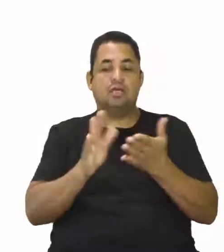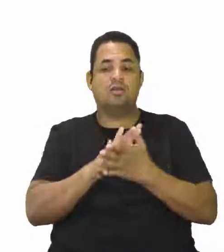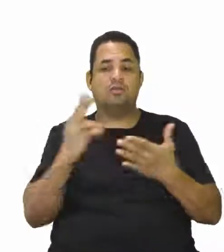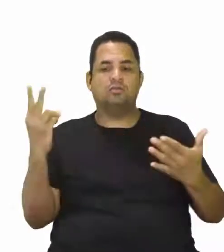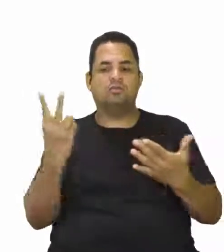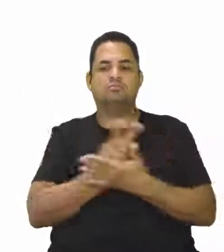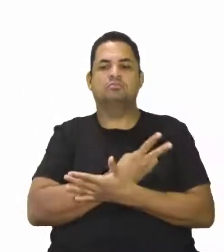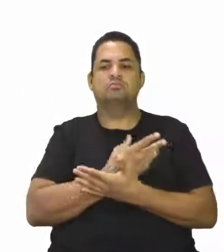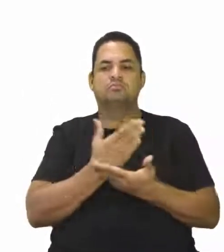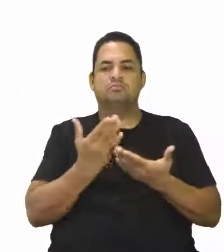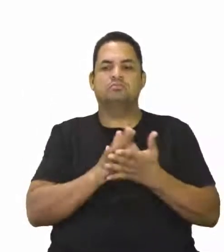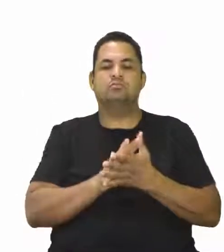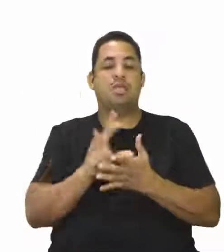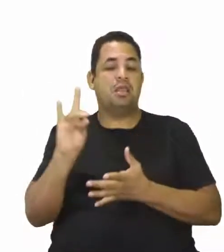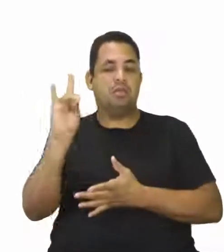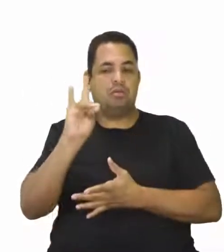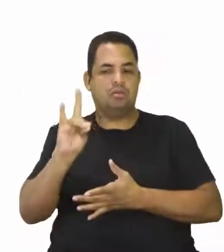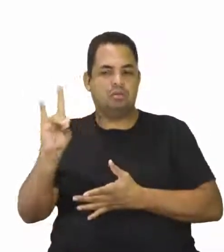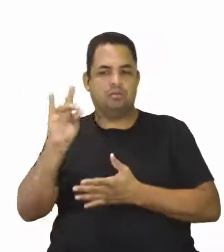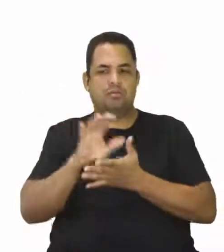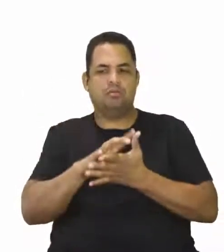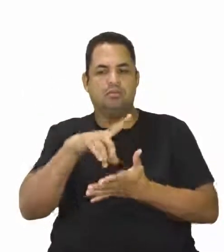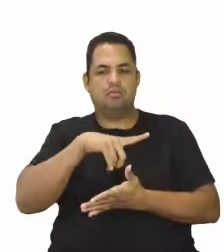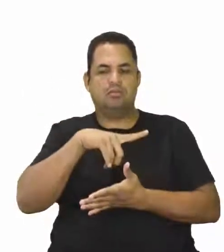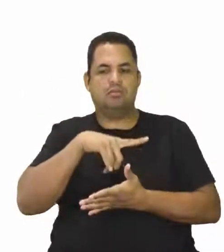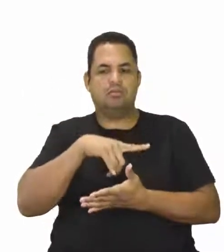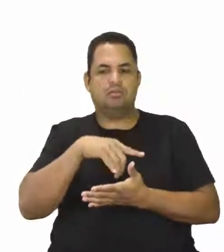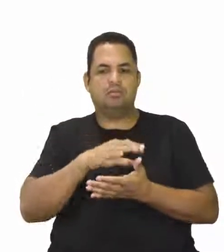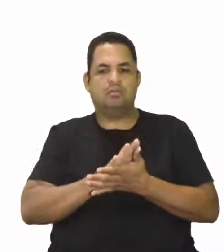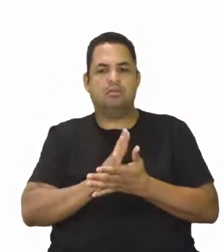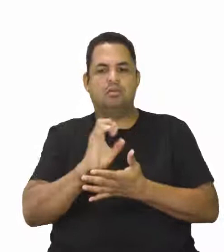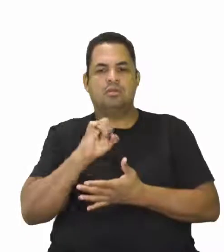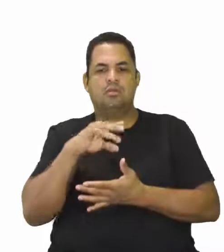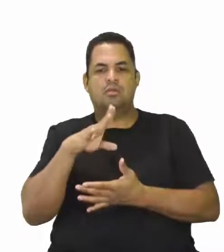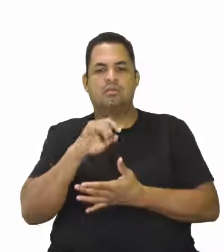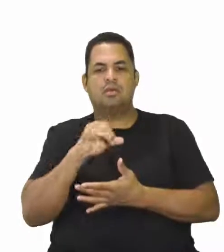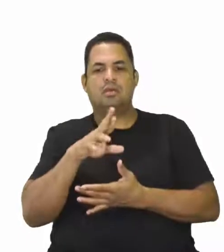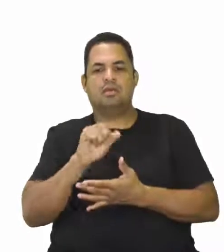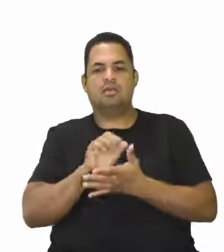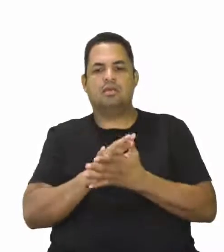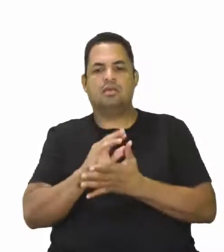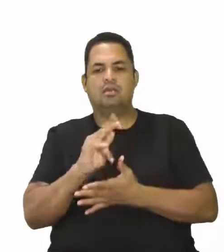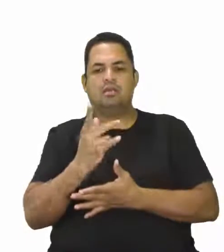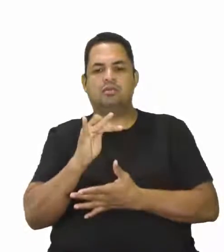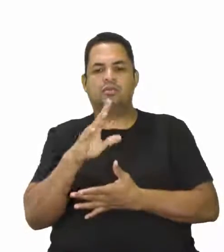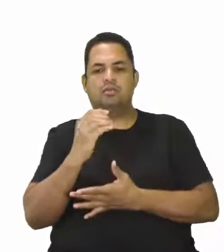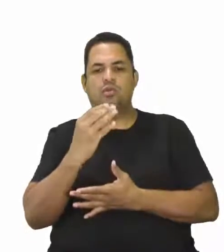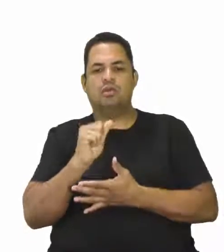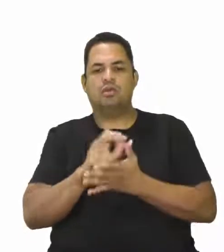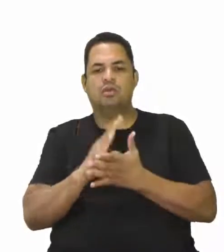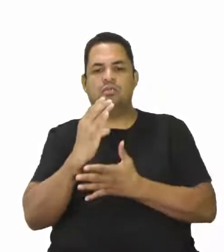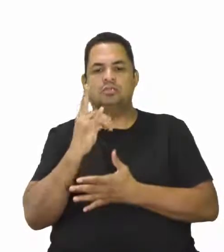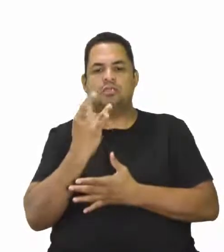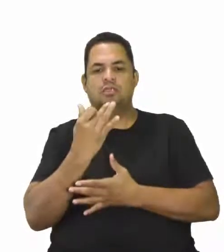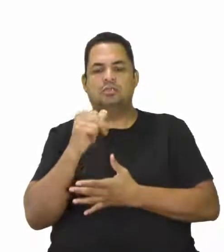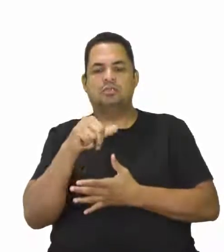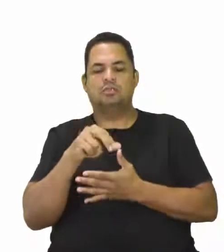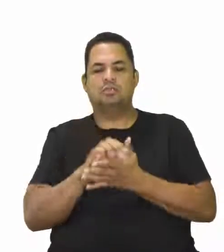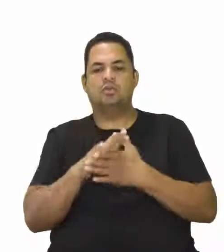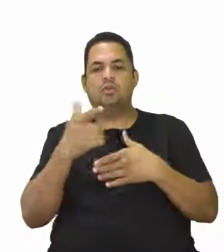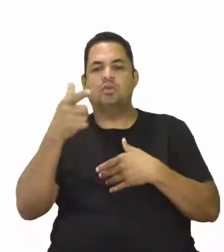acontece claramente na Bolívia, porque tem a influência do Aymara, do Quechua, do Tacana e muitas